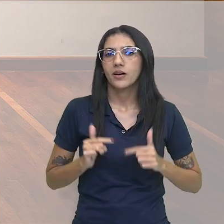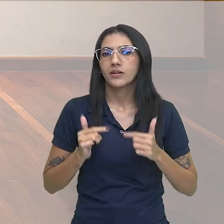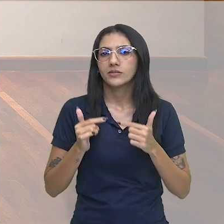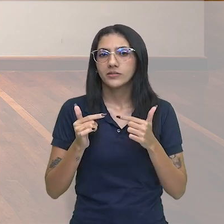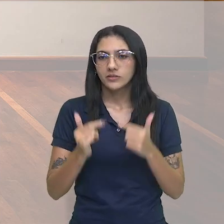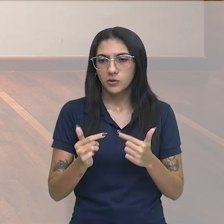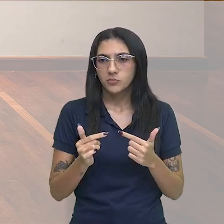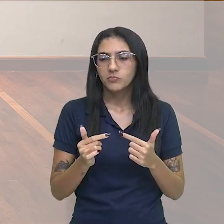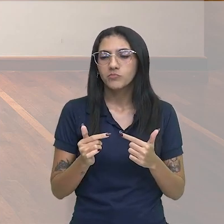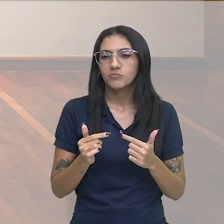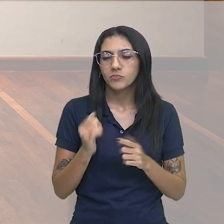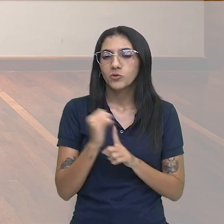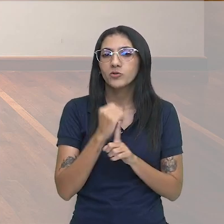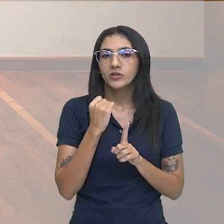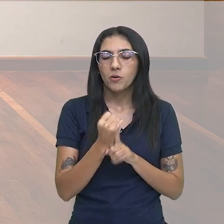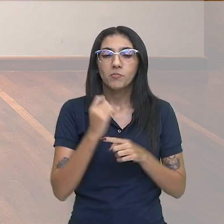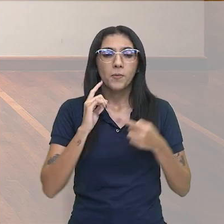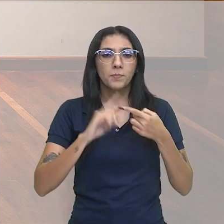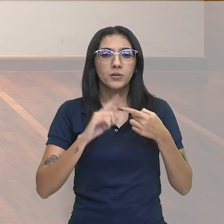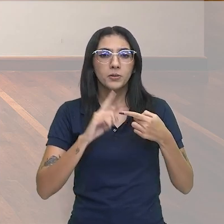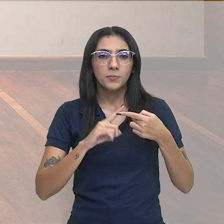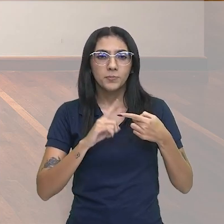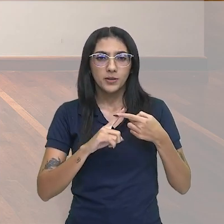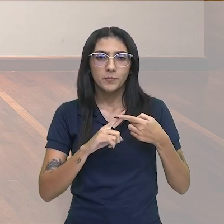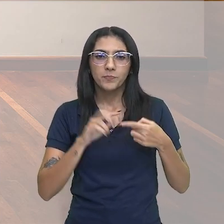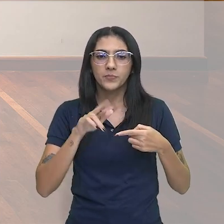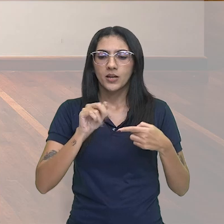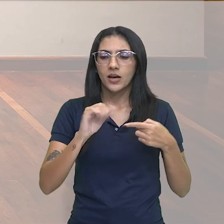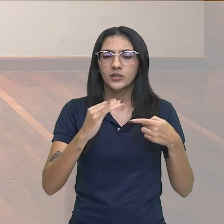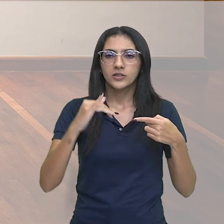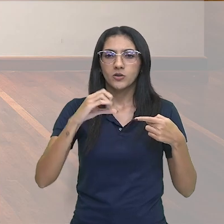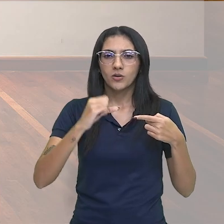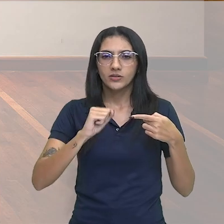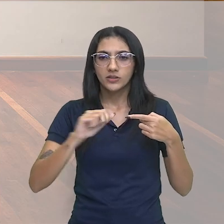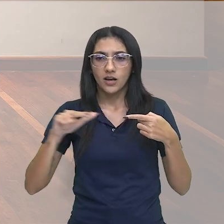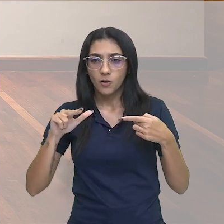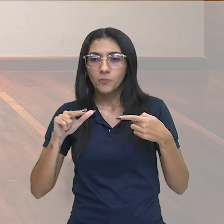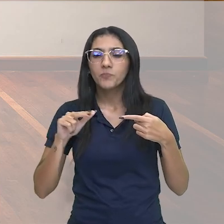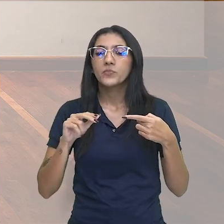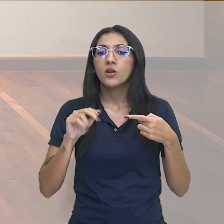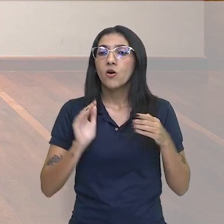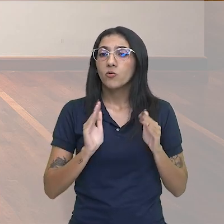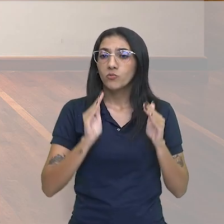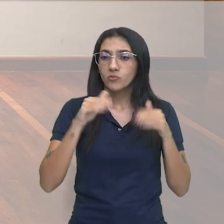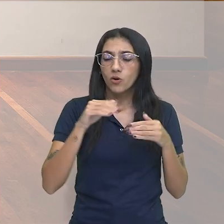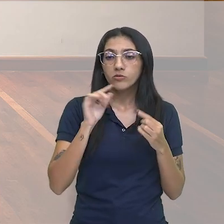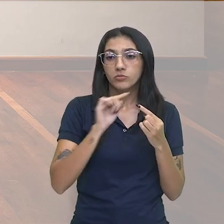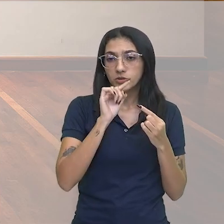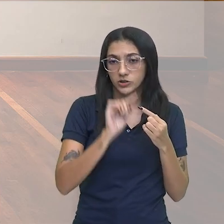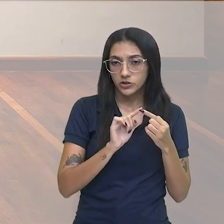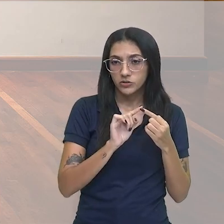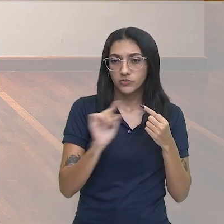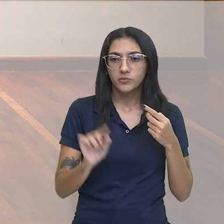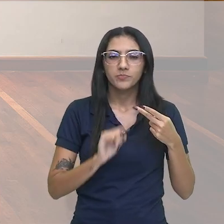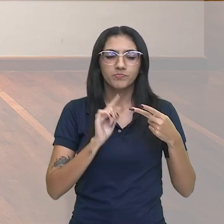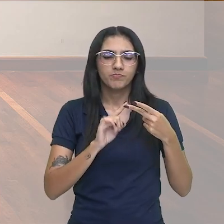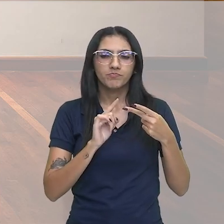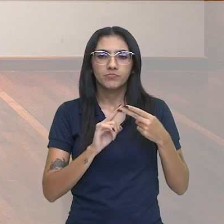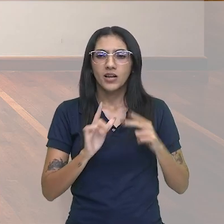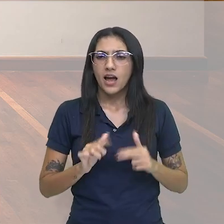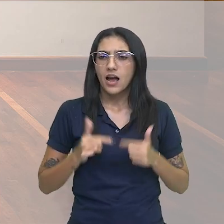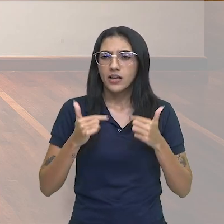chama ação social. Vejam lá. Ação social racional com relação a fins, a